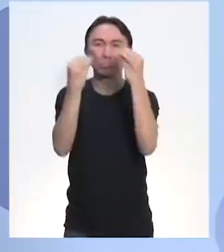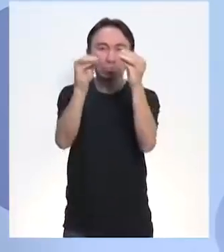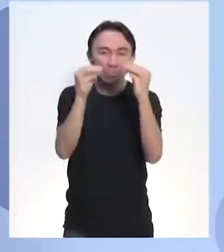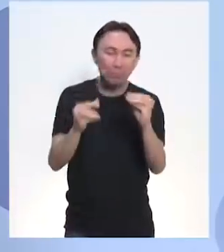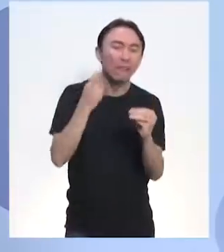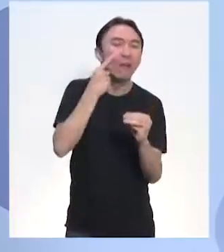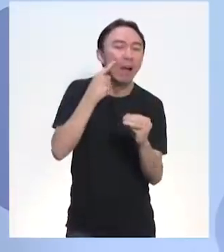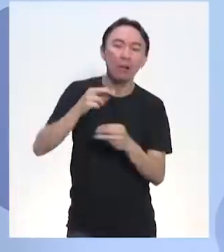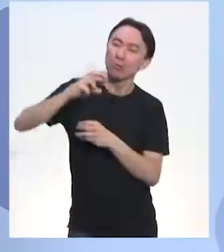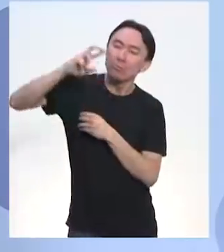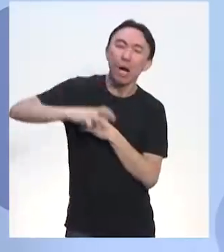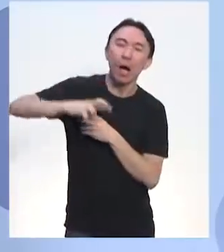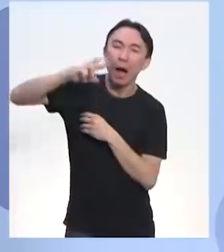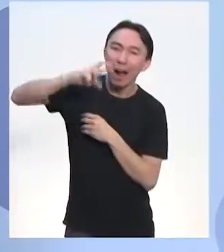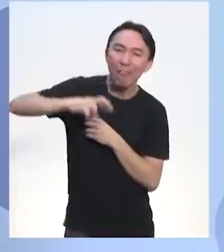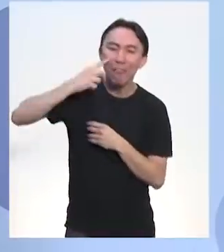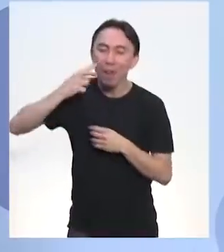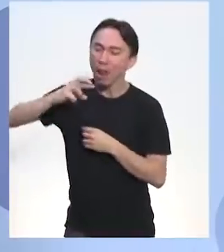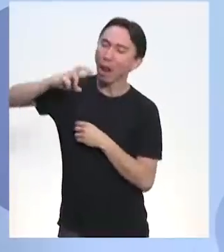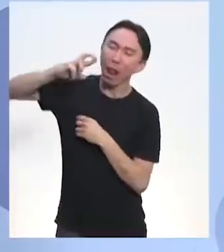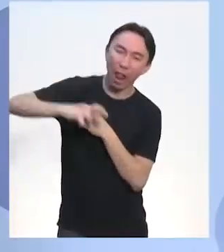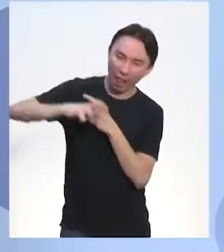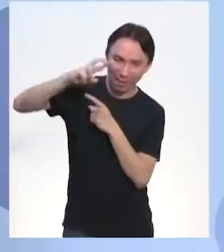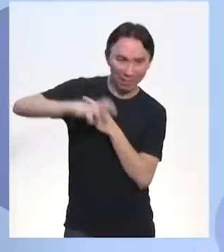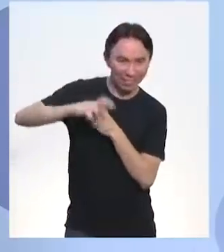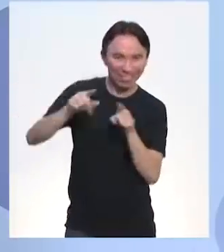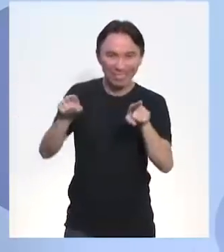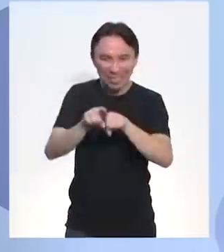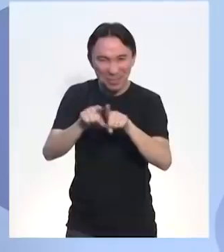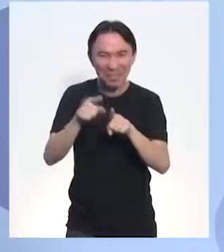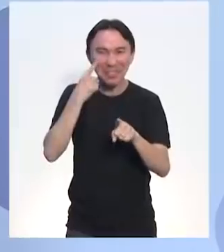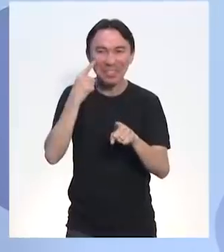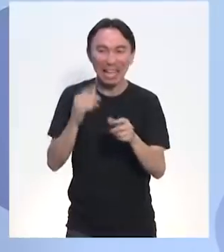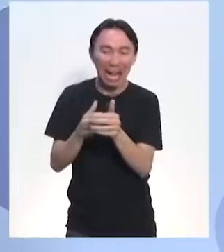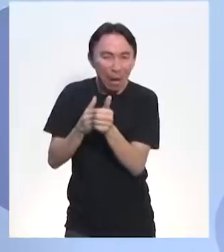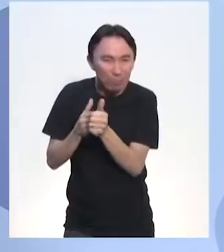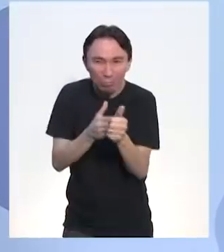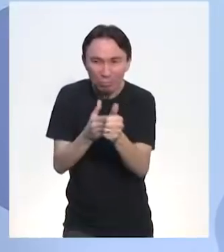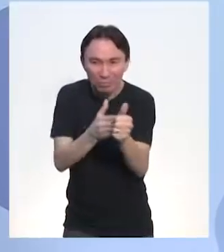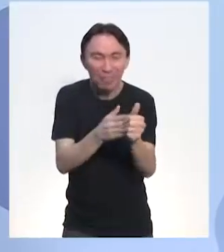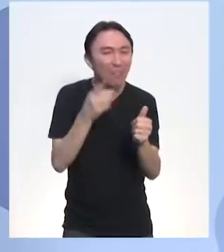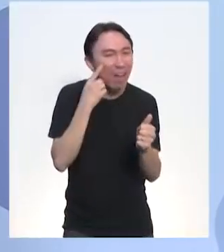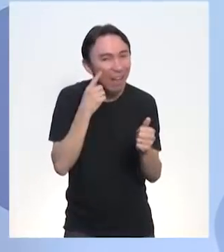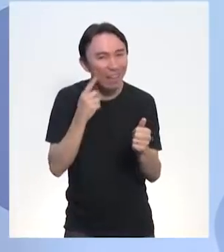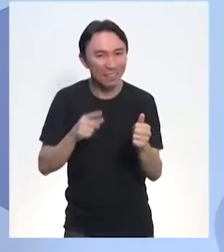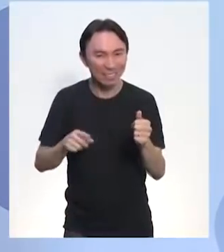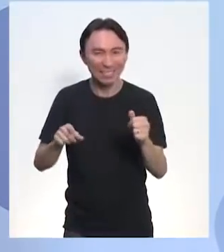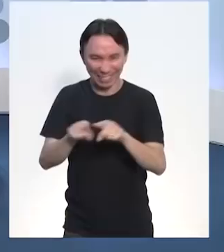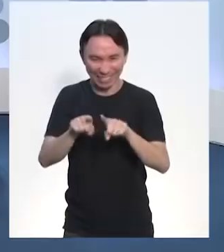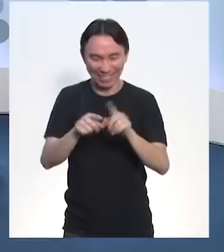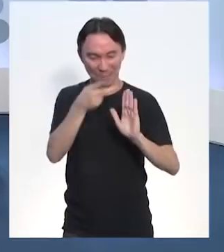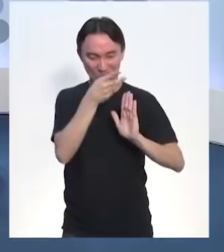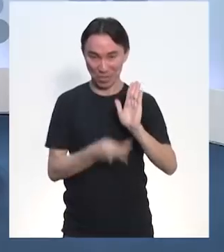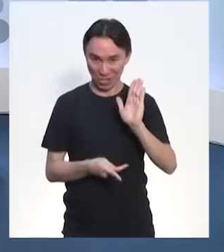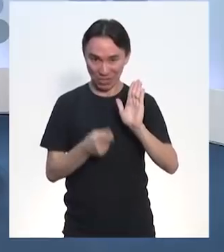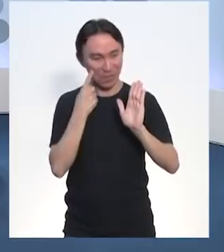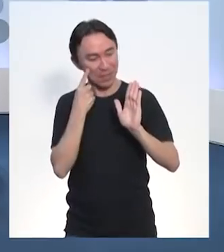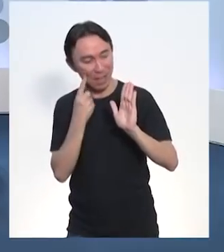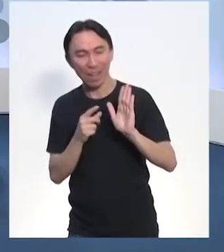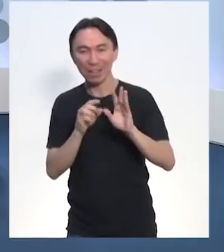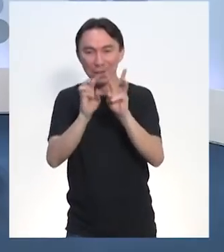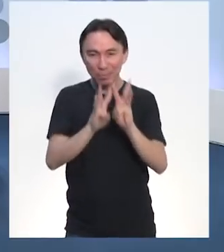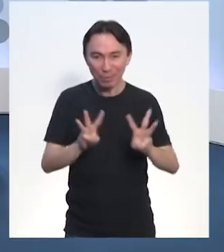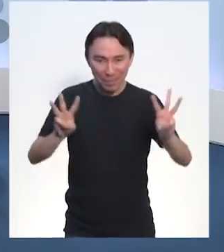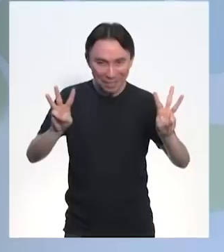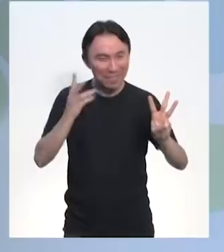toda a conferência, fora o acompanhamento que a gente vai fazer pela própria página do projeto, né? Isso mesmo, isso mesmo.